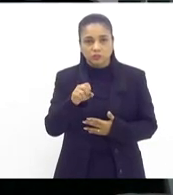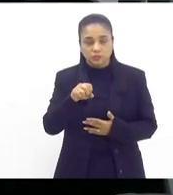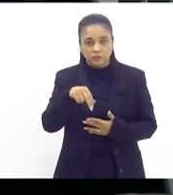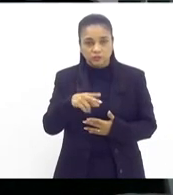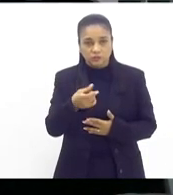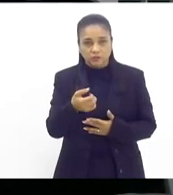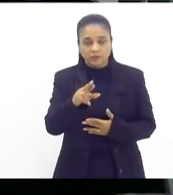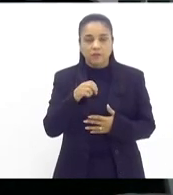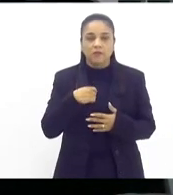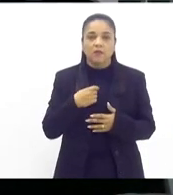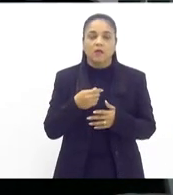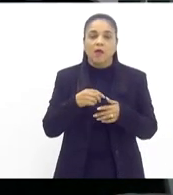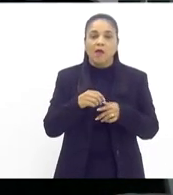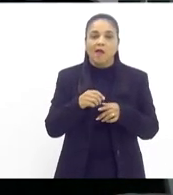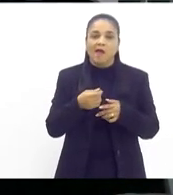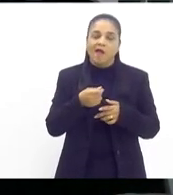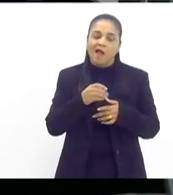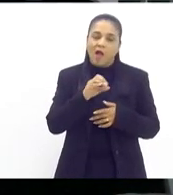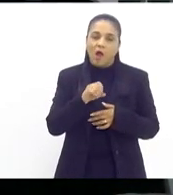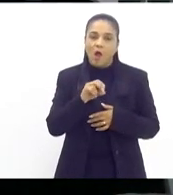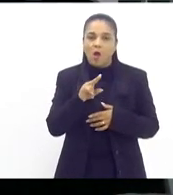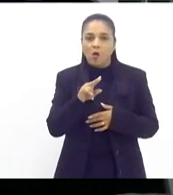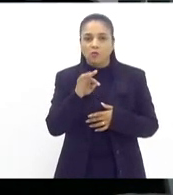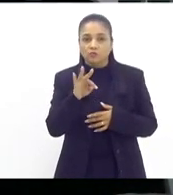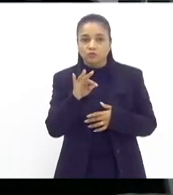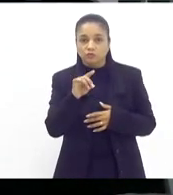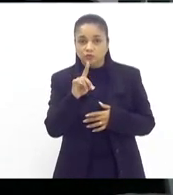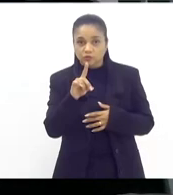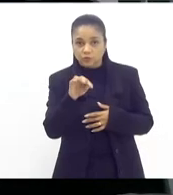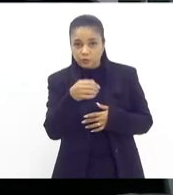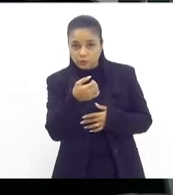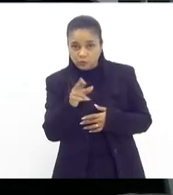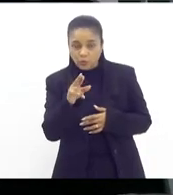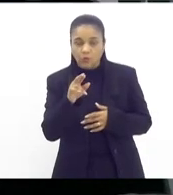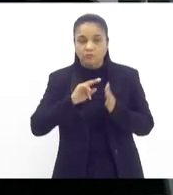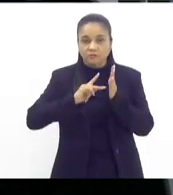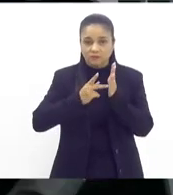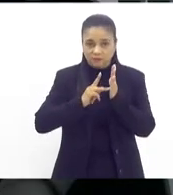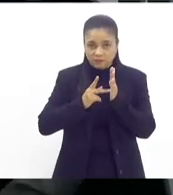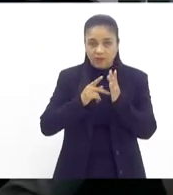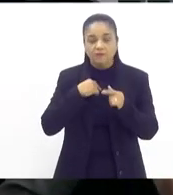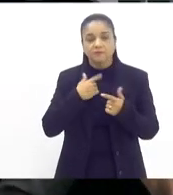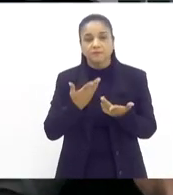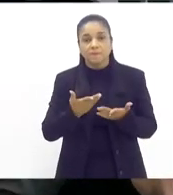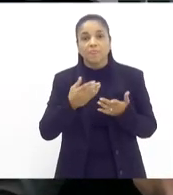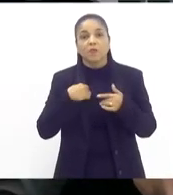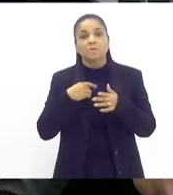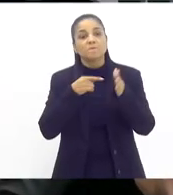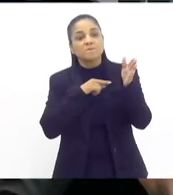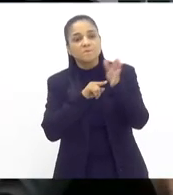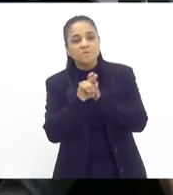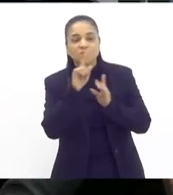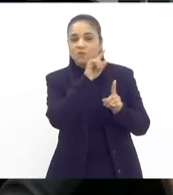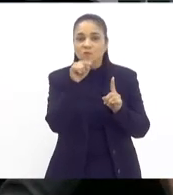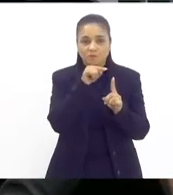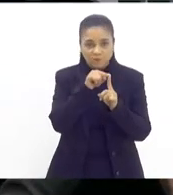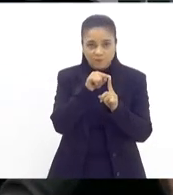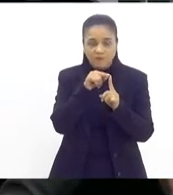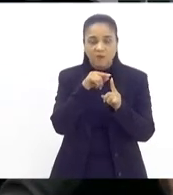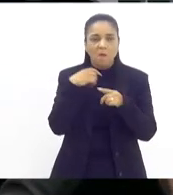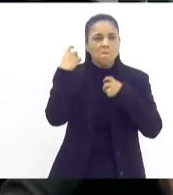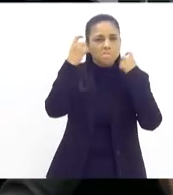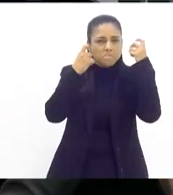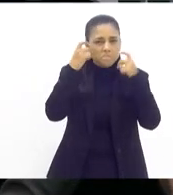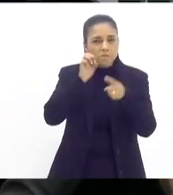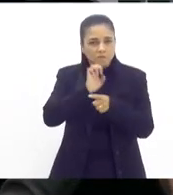Fiscais. Sendo bem objetivo, como determinou o presidente, secretário, o que nos preocupa muito no